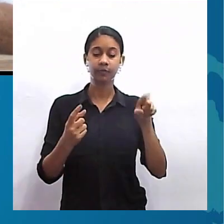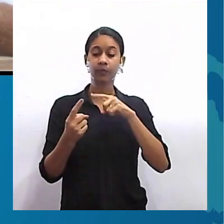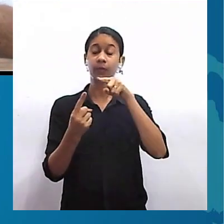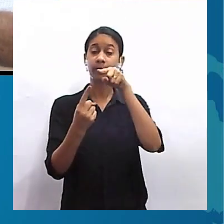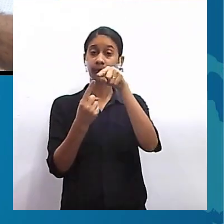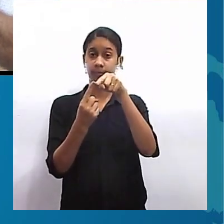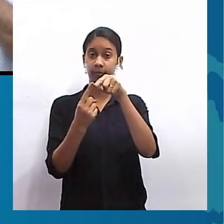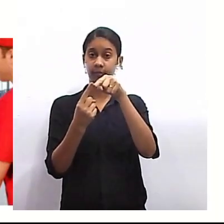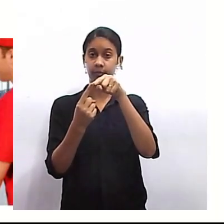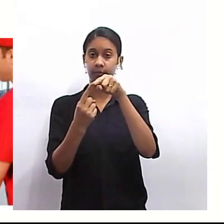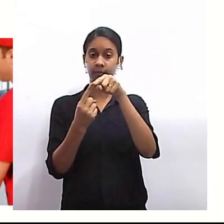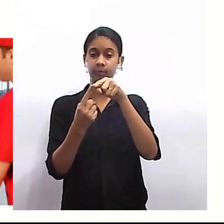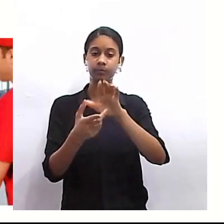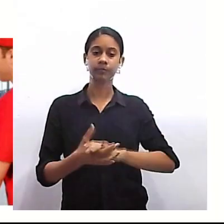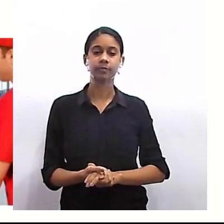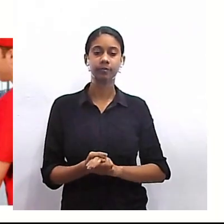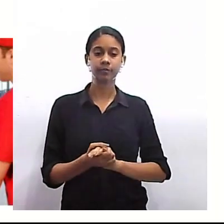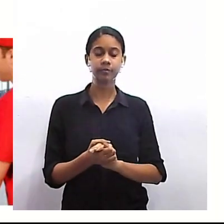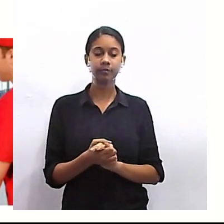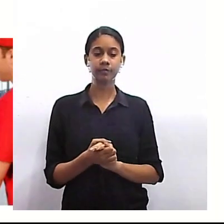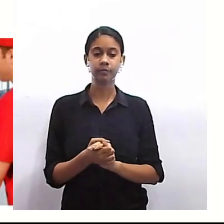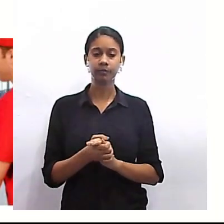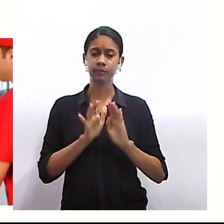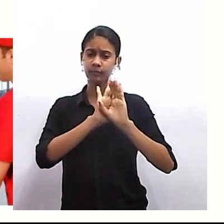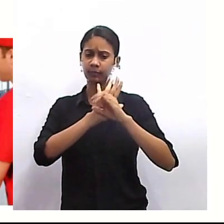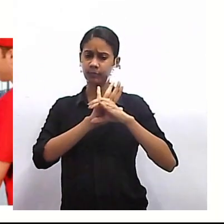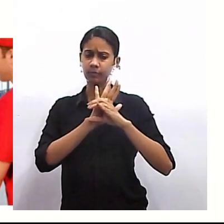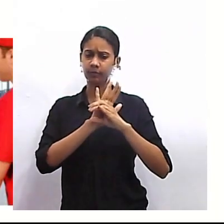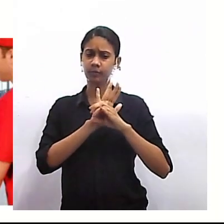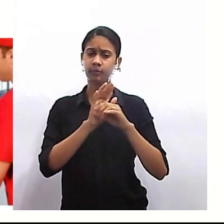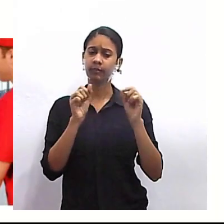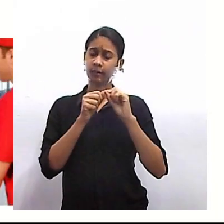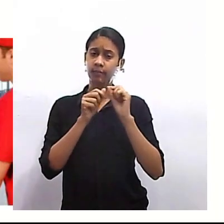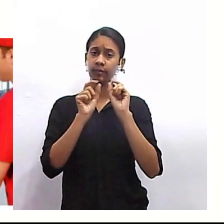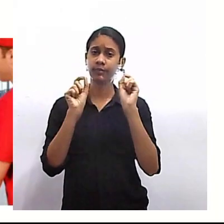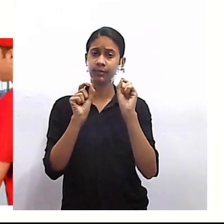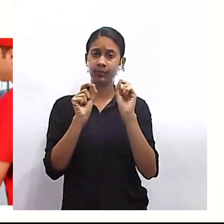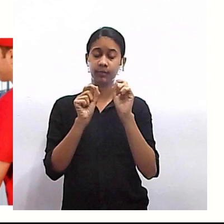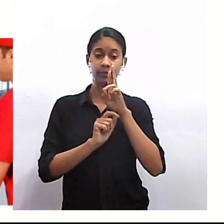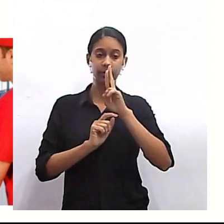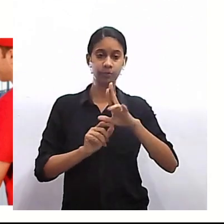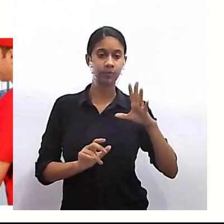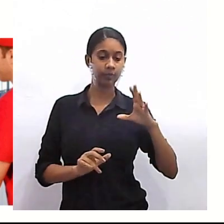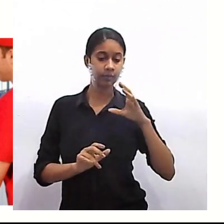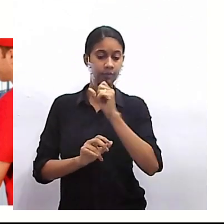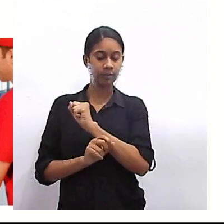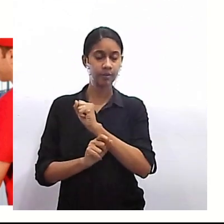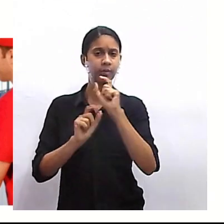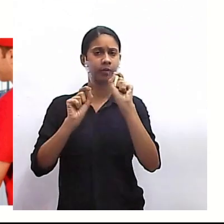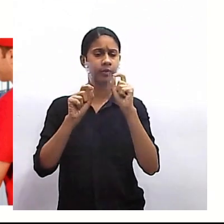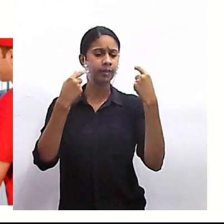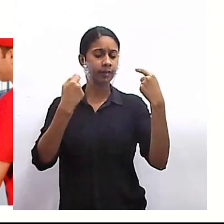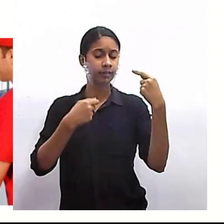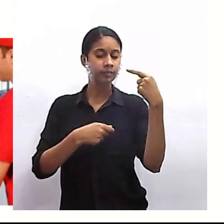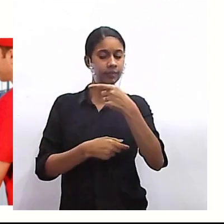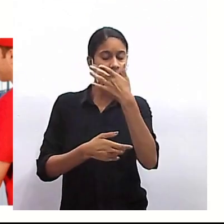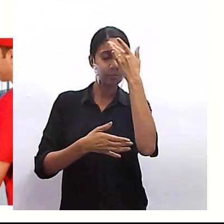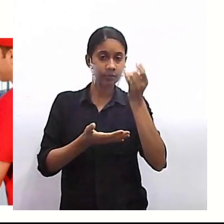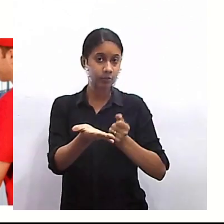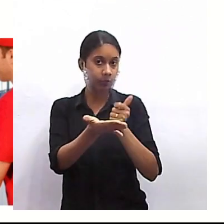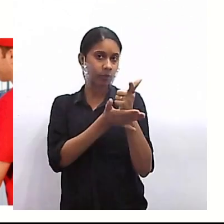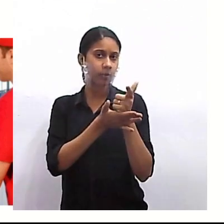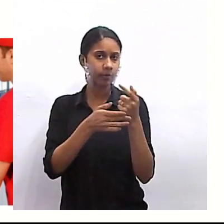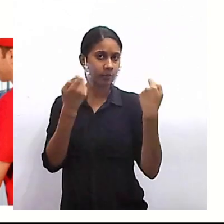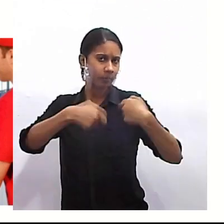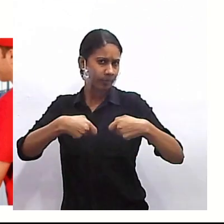Objetivo. Dentro desse conceito, permitir uma resposta rápida à necessidade do cliente, que determinada